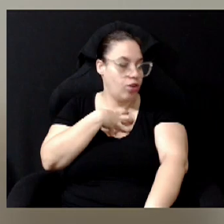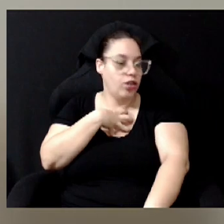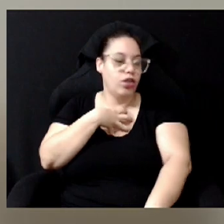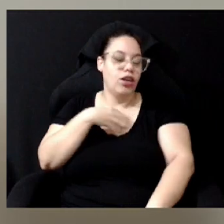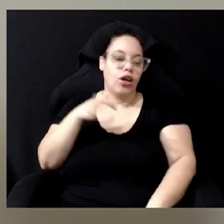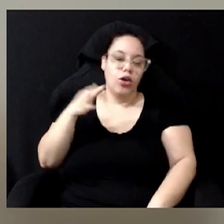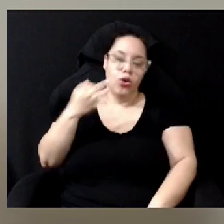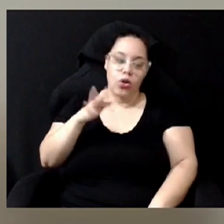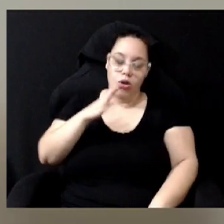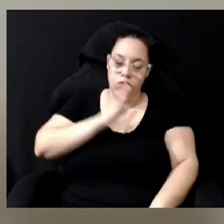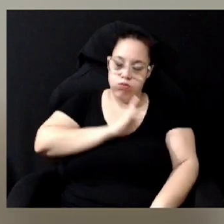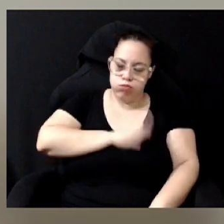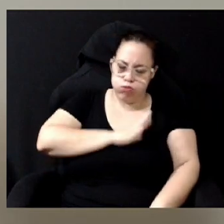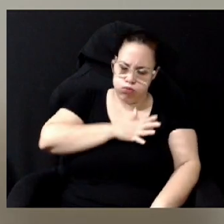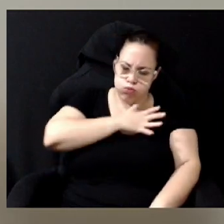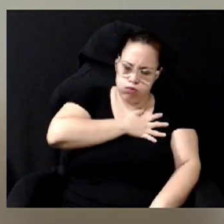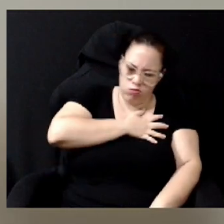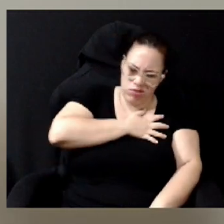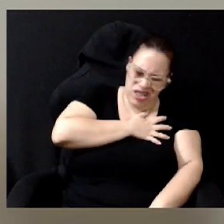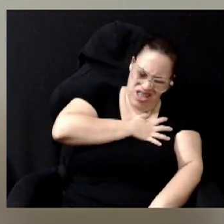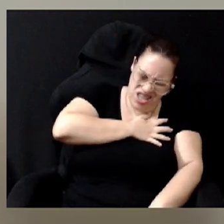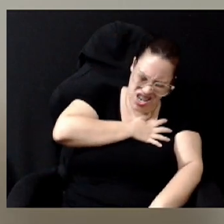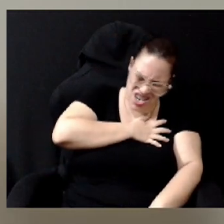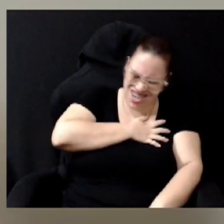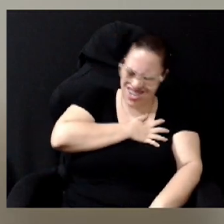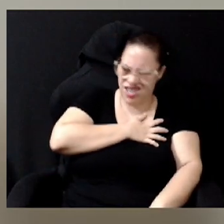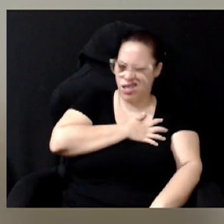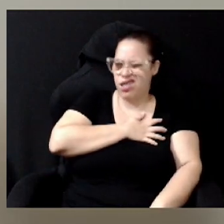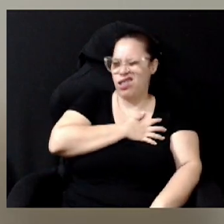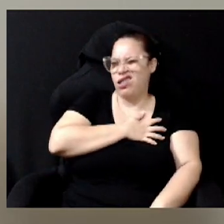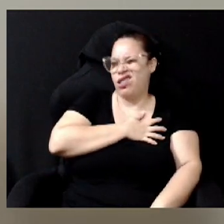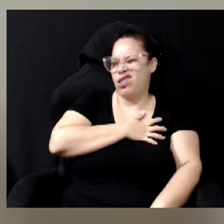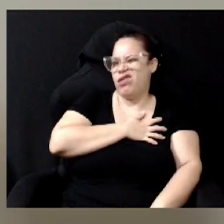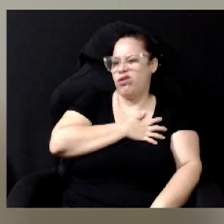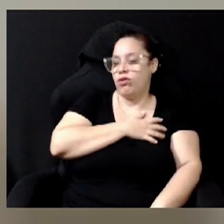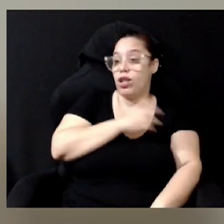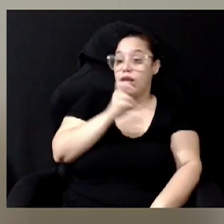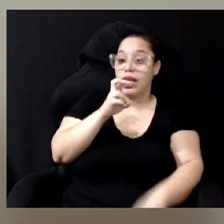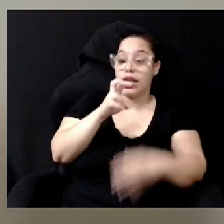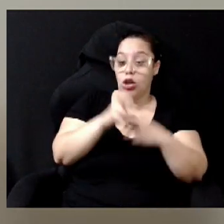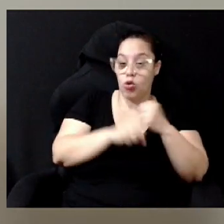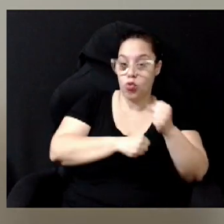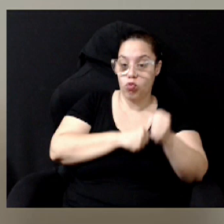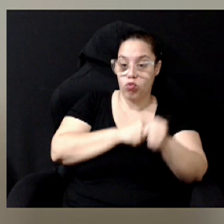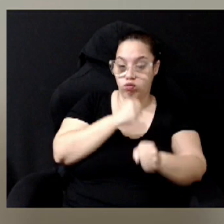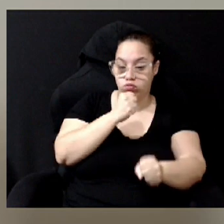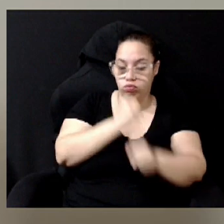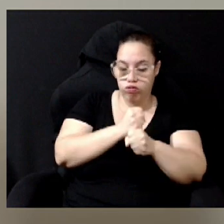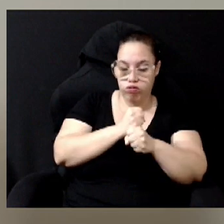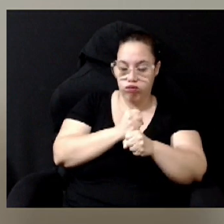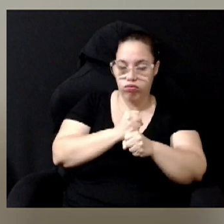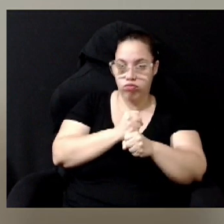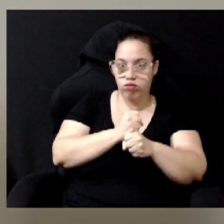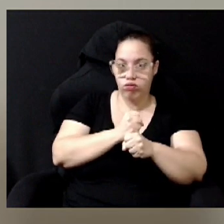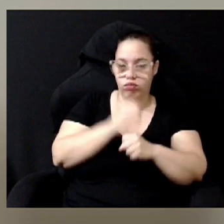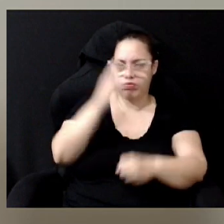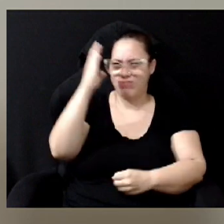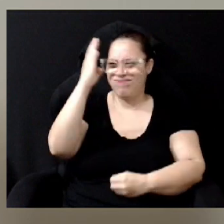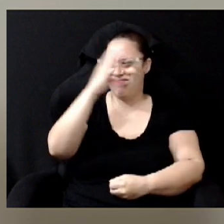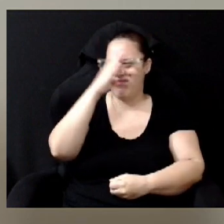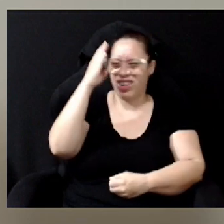por causa da estenose aórtica, a expectativa de vida é de 5 anos. Quando ela passa a ter tonturas e